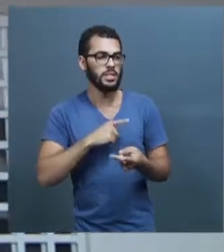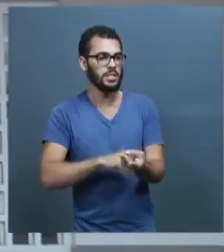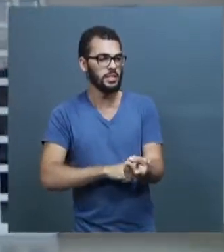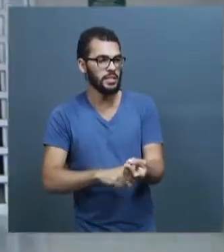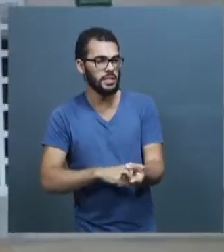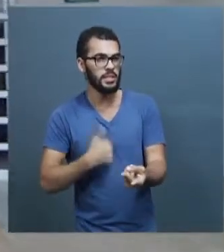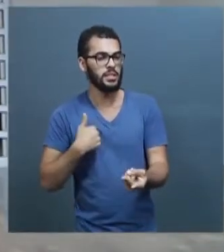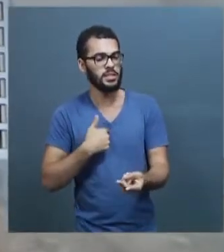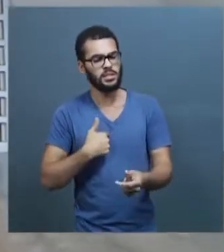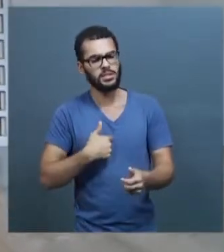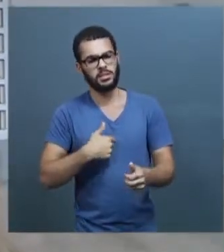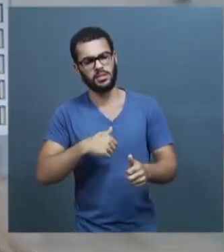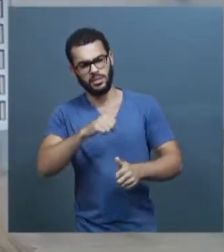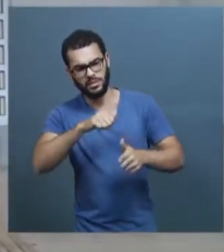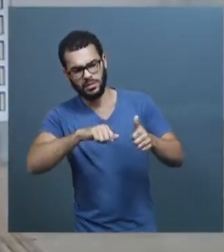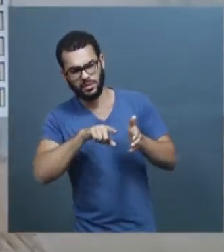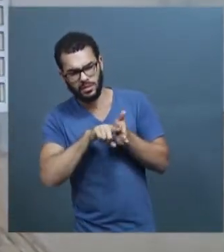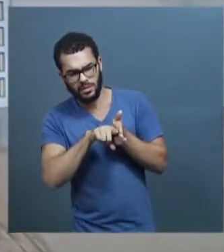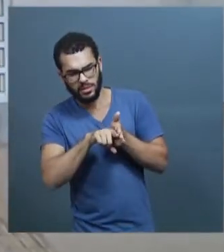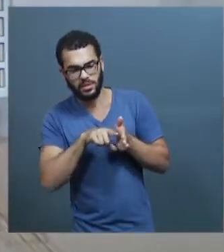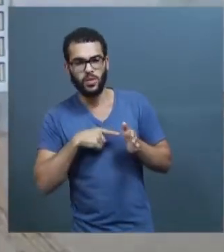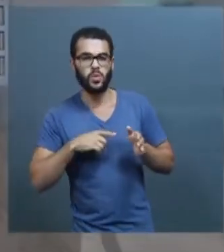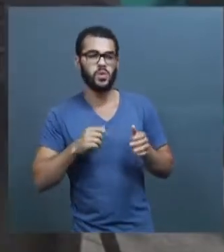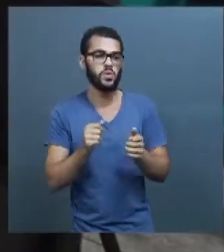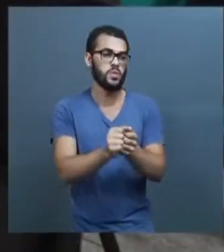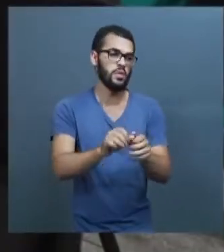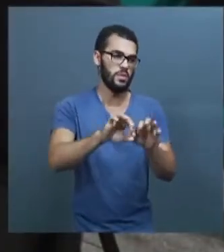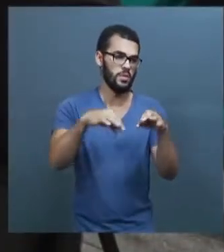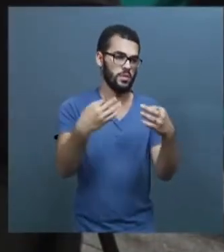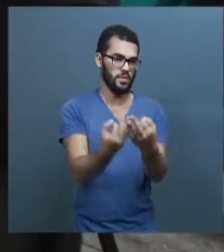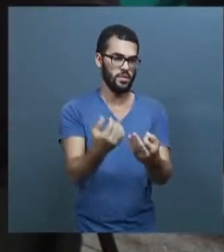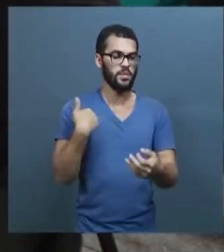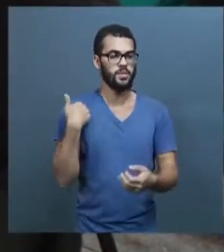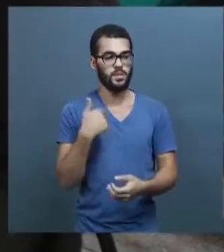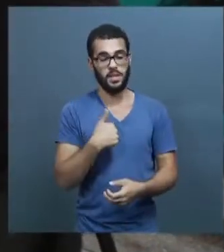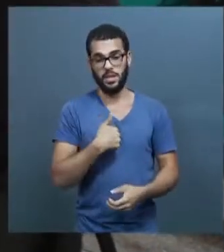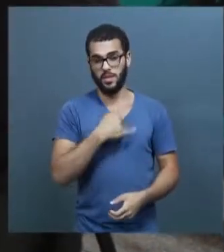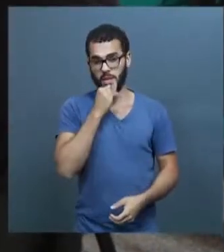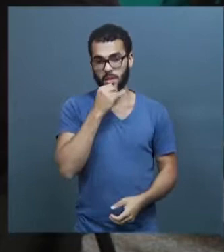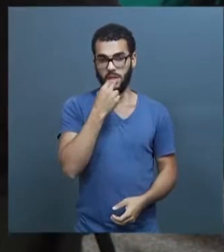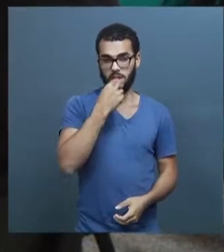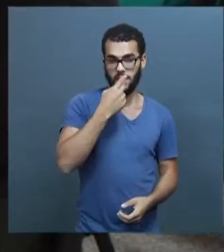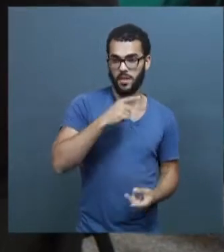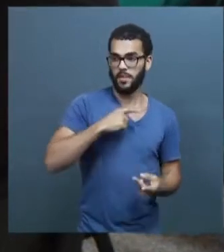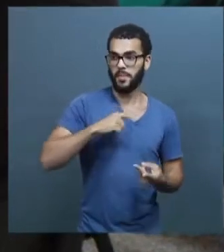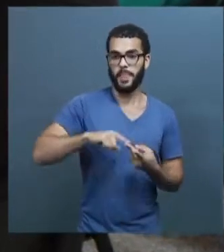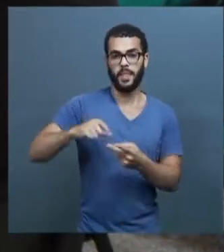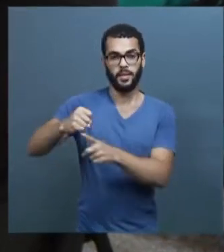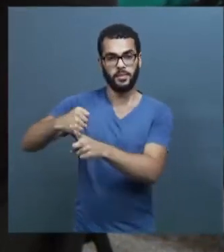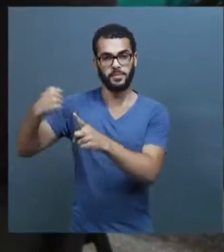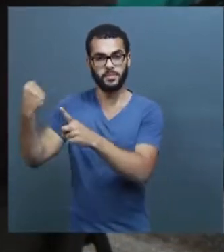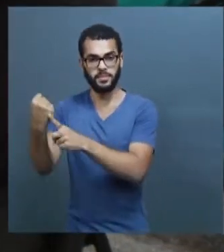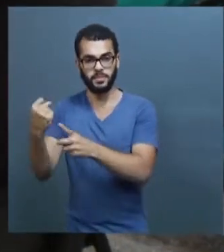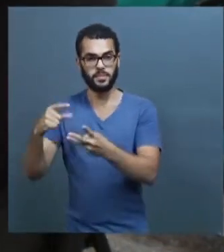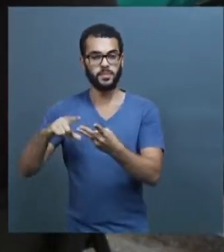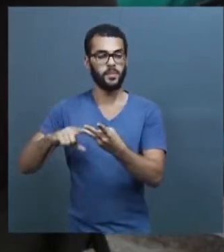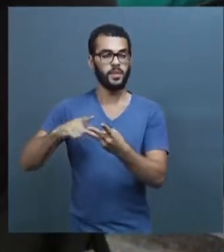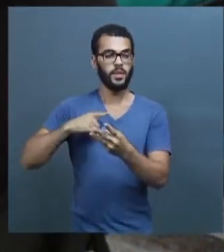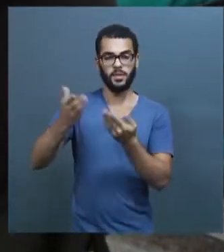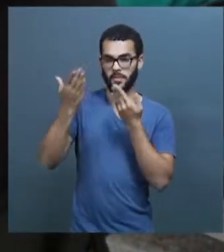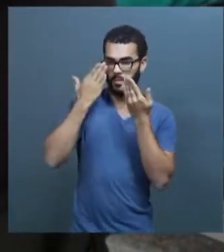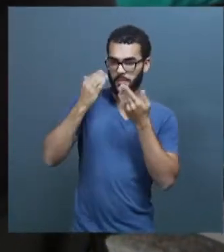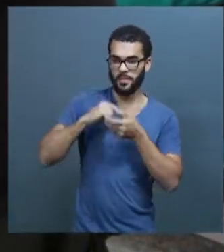atendimento compartilhado com a família dessa criança. Então, eu como nutricionista, assistente social, a psicóloga, a